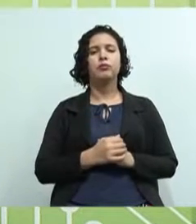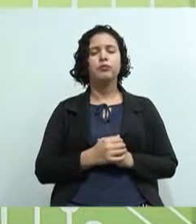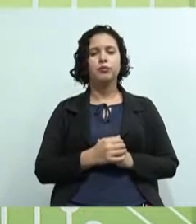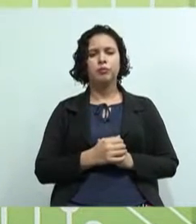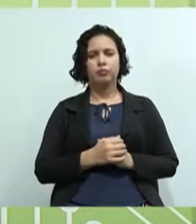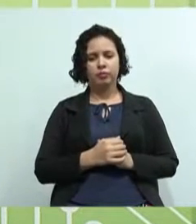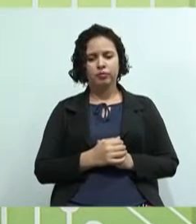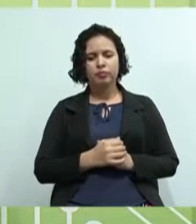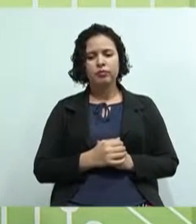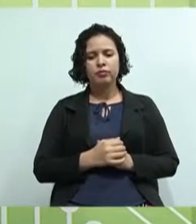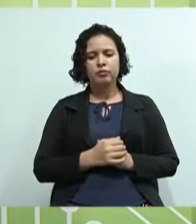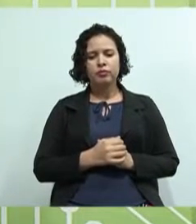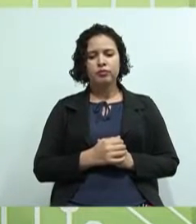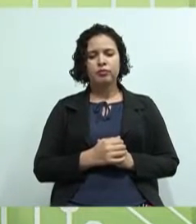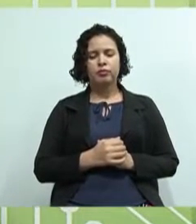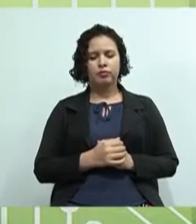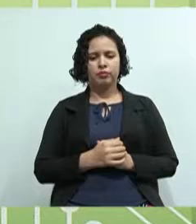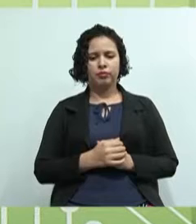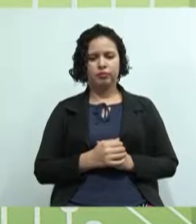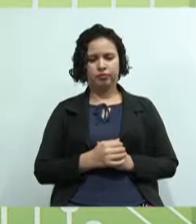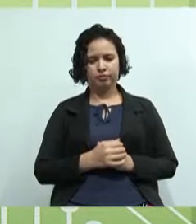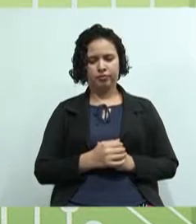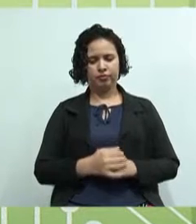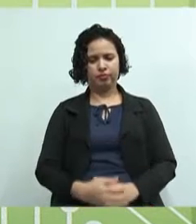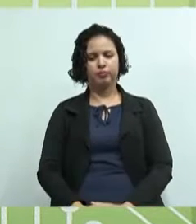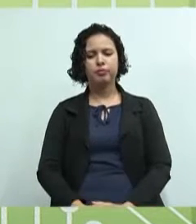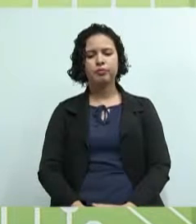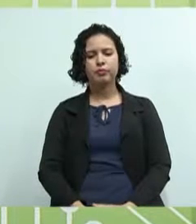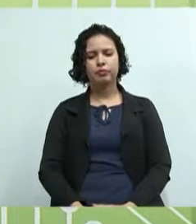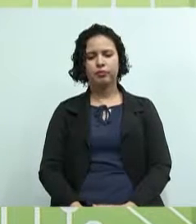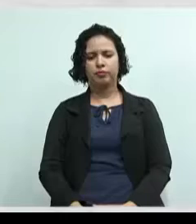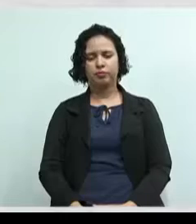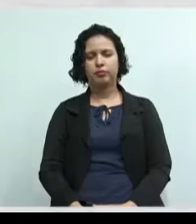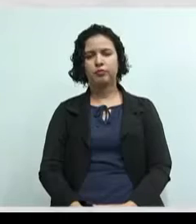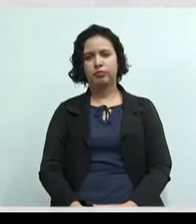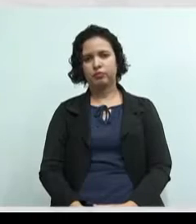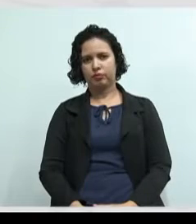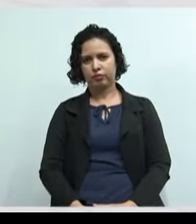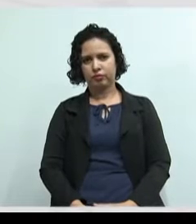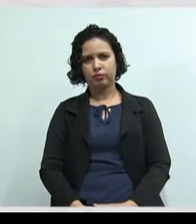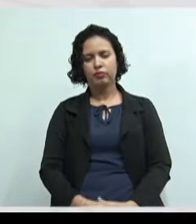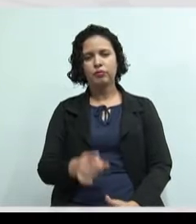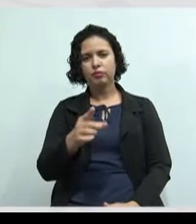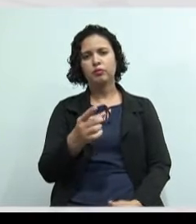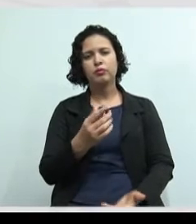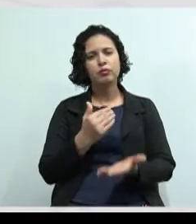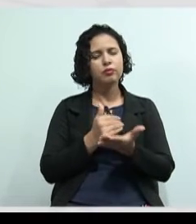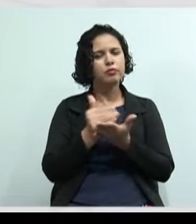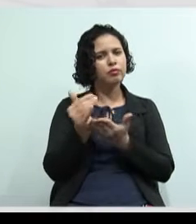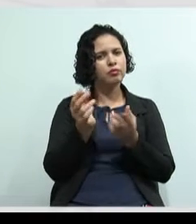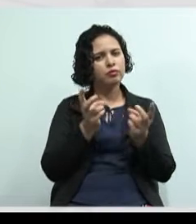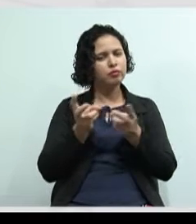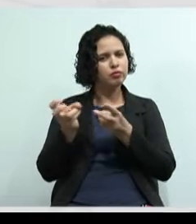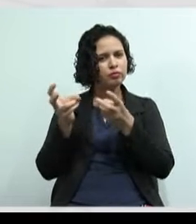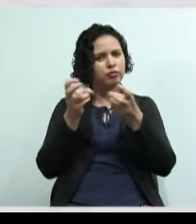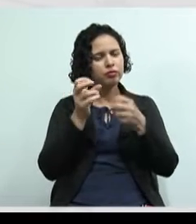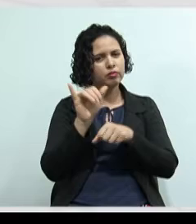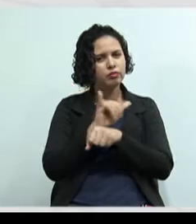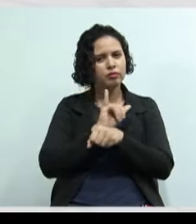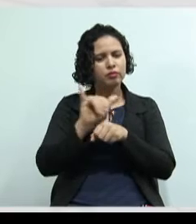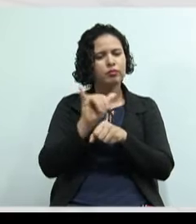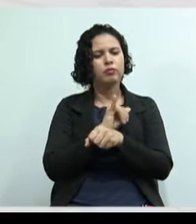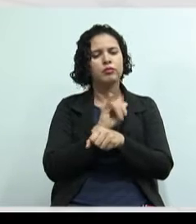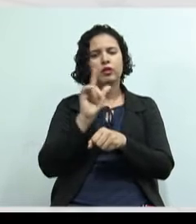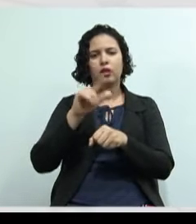começou a aparecer, tá bom? Vamos para o próximo aqui então, que você começou a perceber o que é estratégia, né? A estratégia então compreende